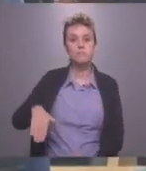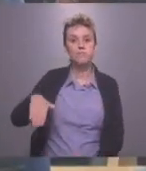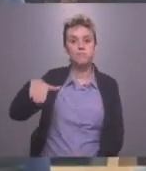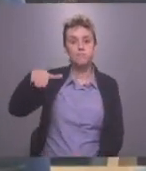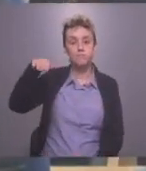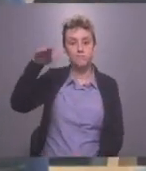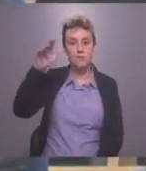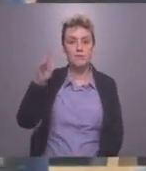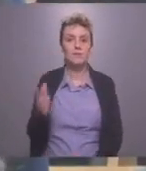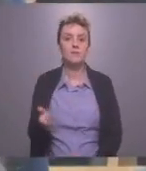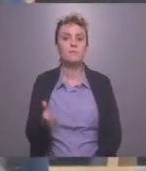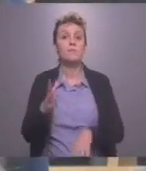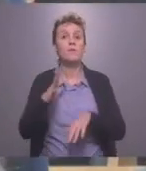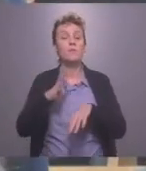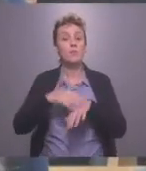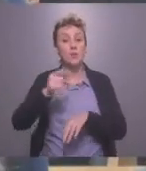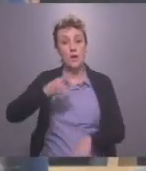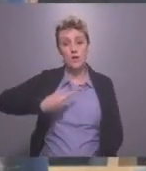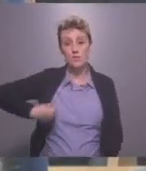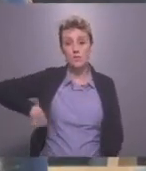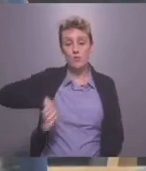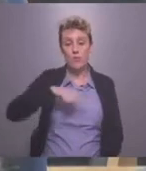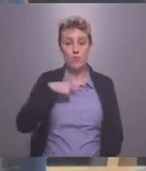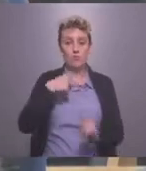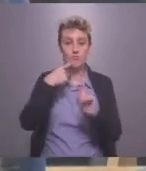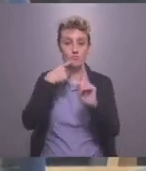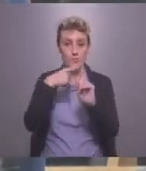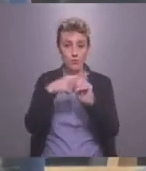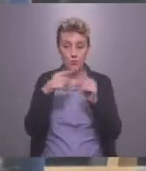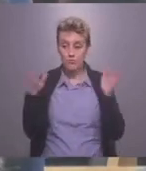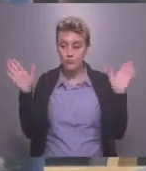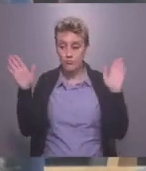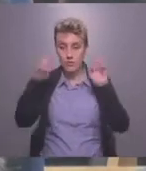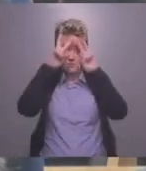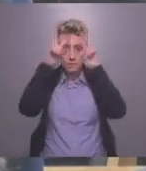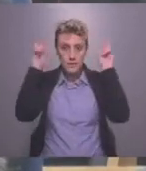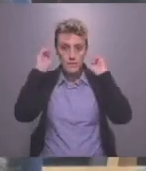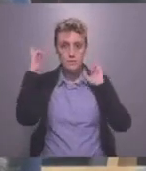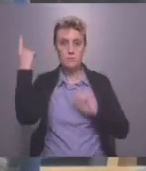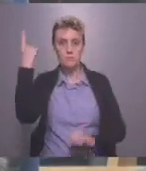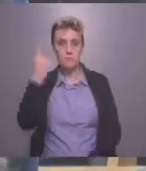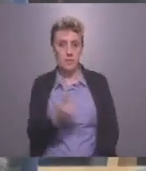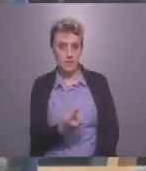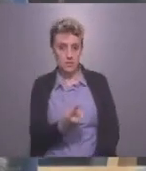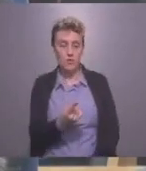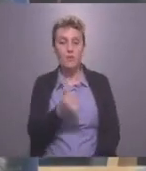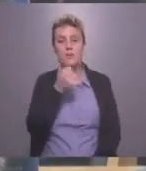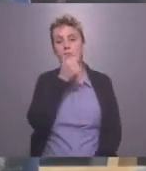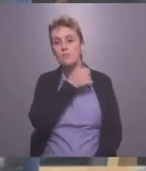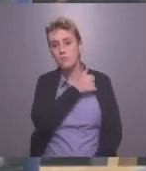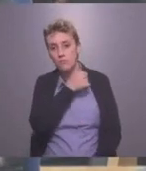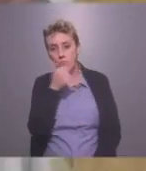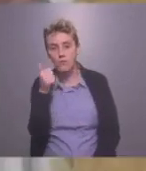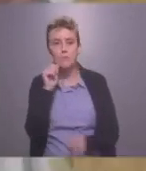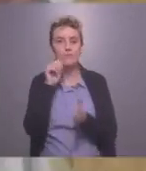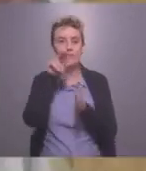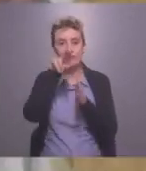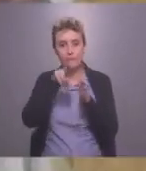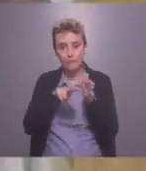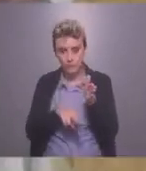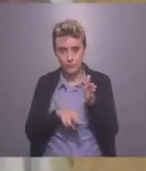homem. Também por nós foi crucificado sob Pôncio Pilatos, padeceu e foi